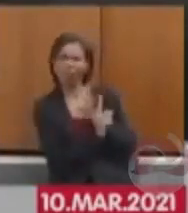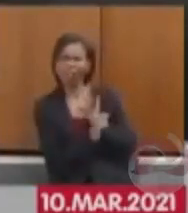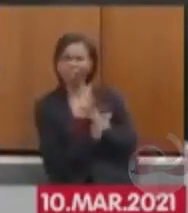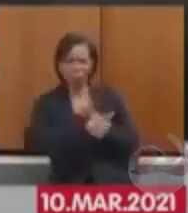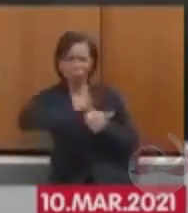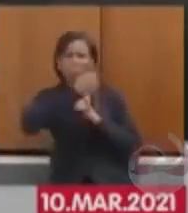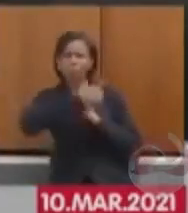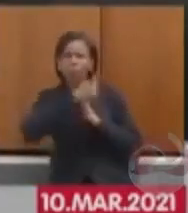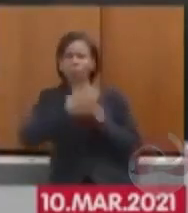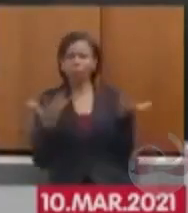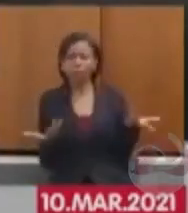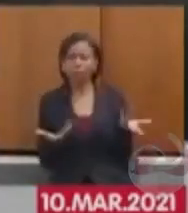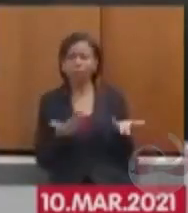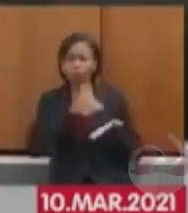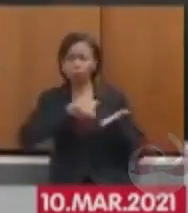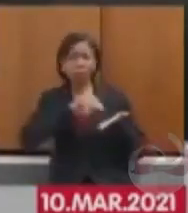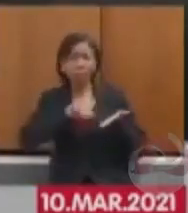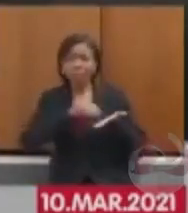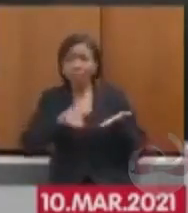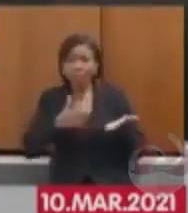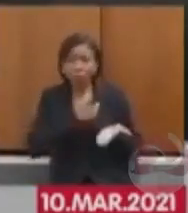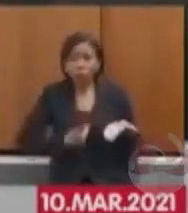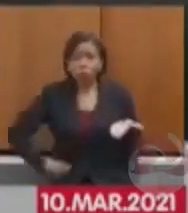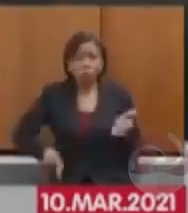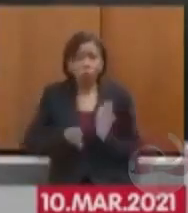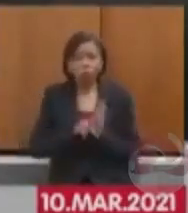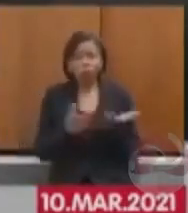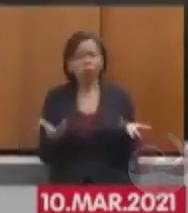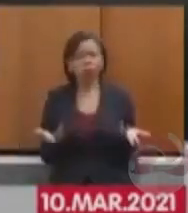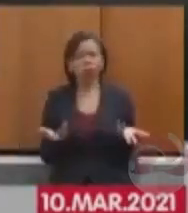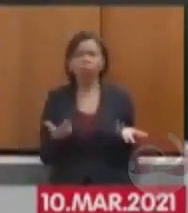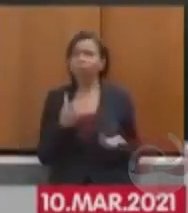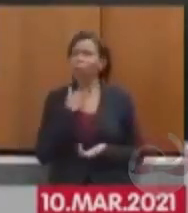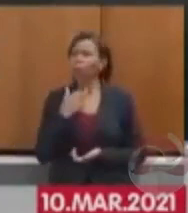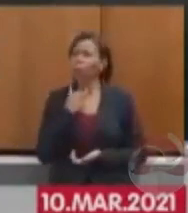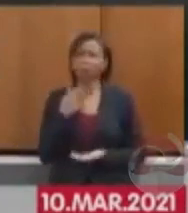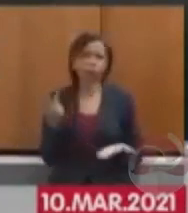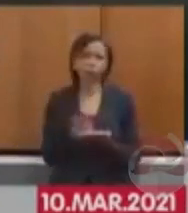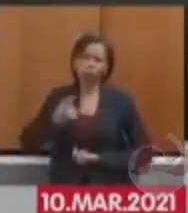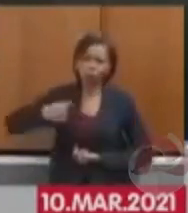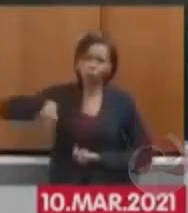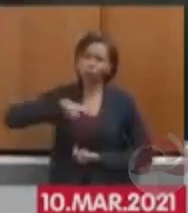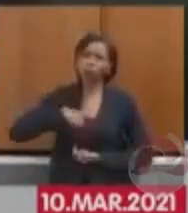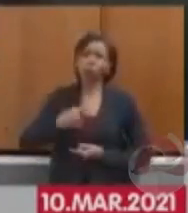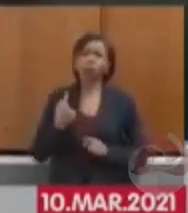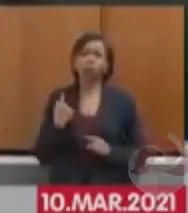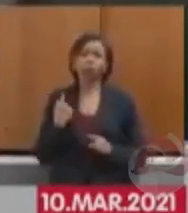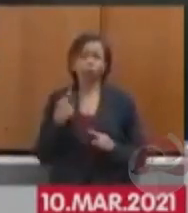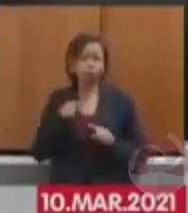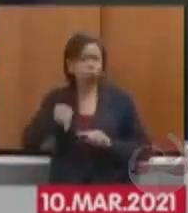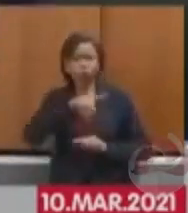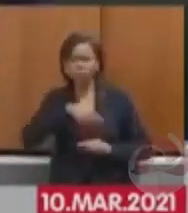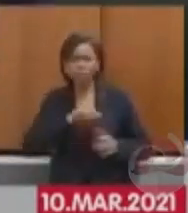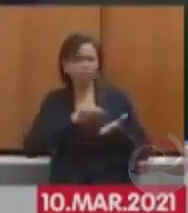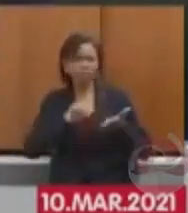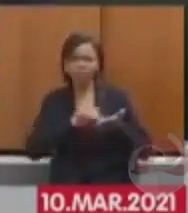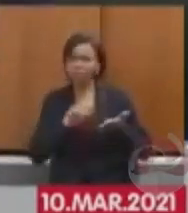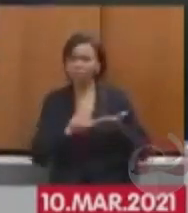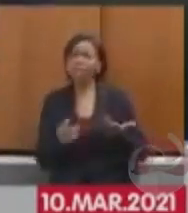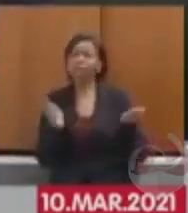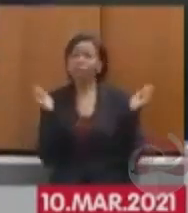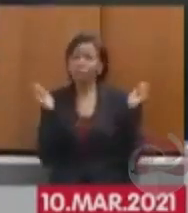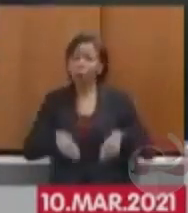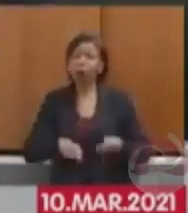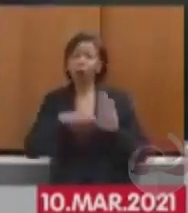daqueles que estão em casa não pode acontecer em Minas Gerais EA tua casa não irá permitir e Providencie de forma mais